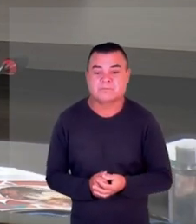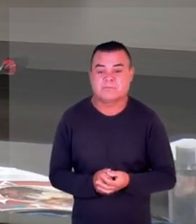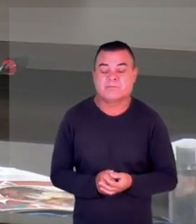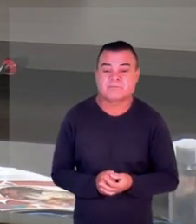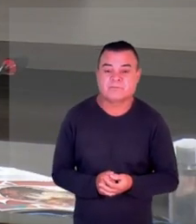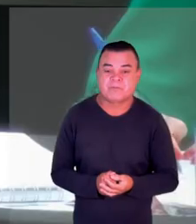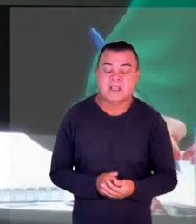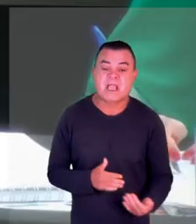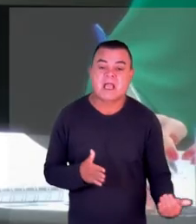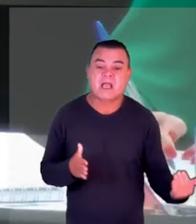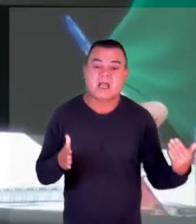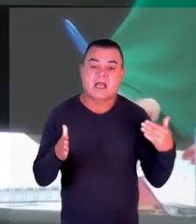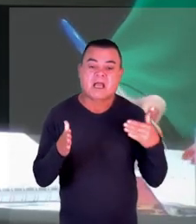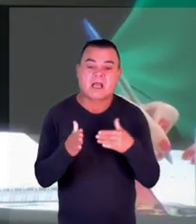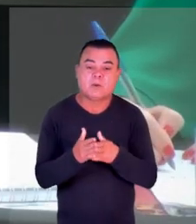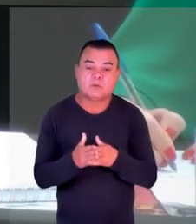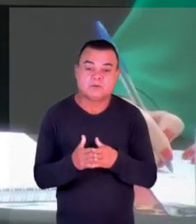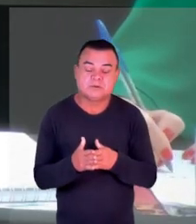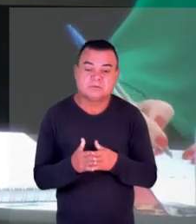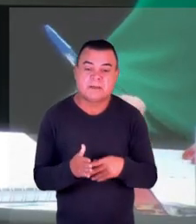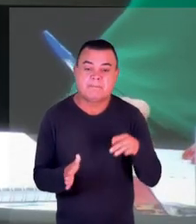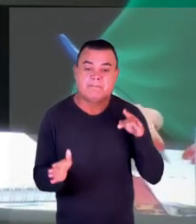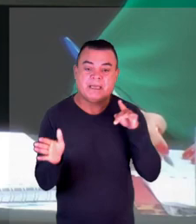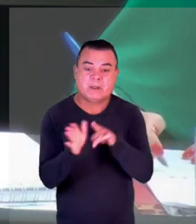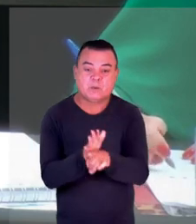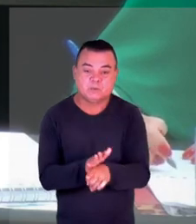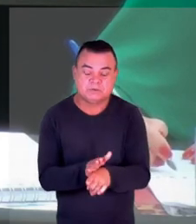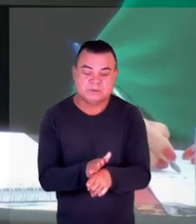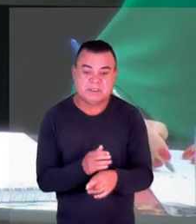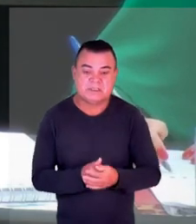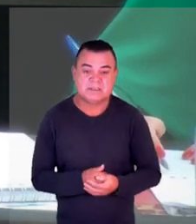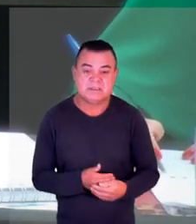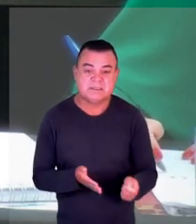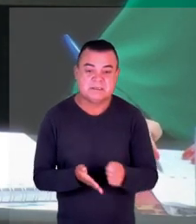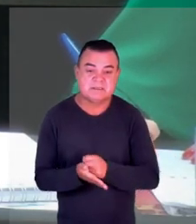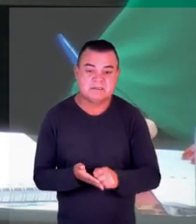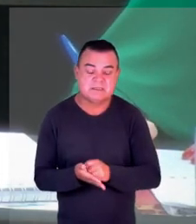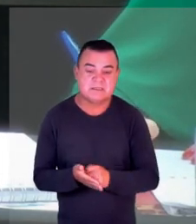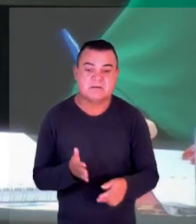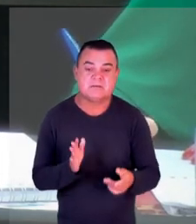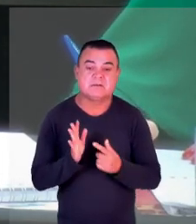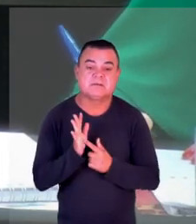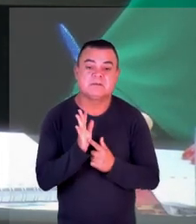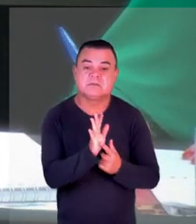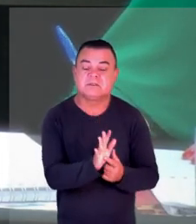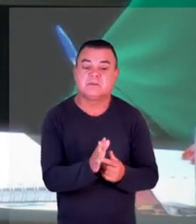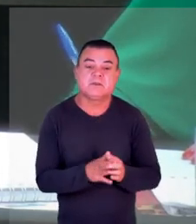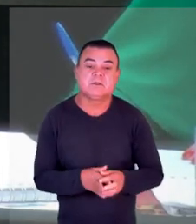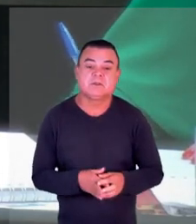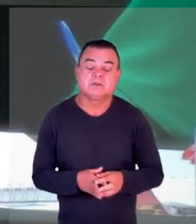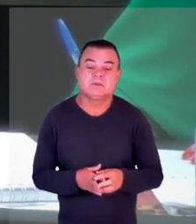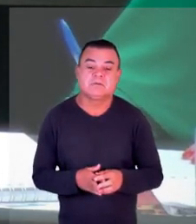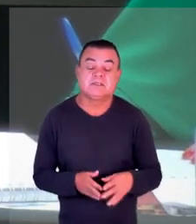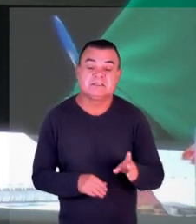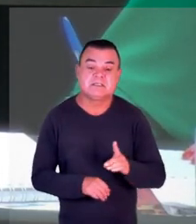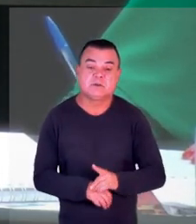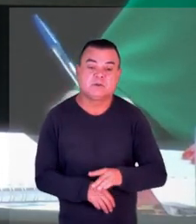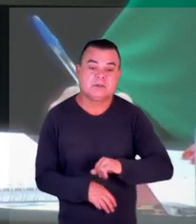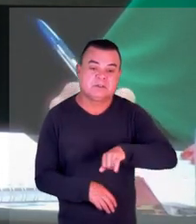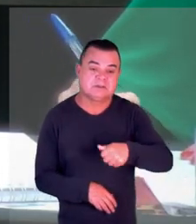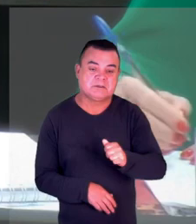a última pergunta inscrição manifestação da do público vai ser